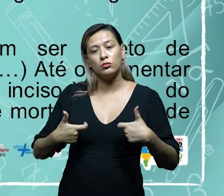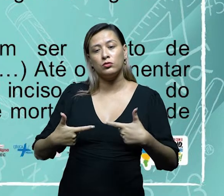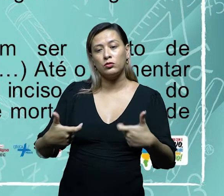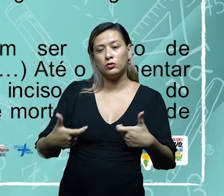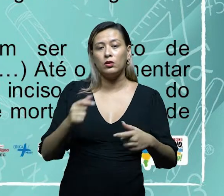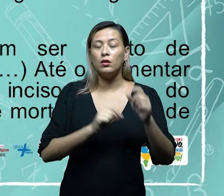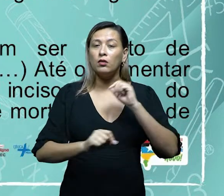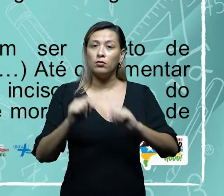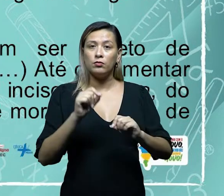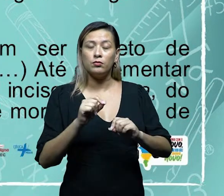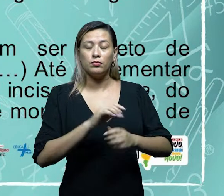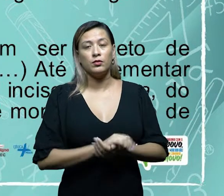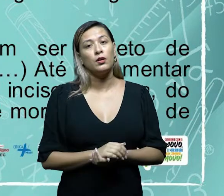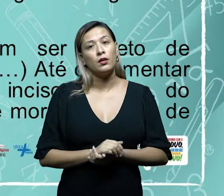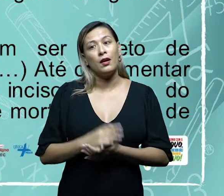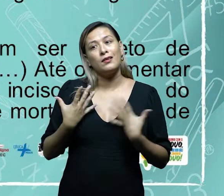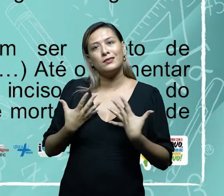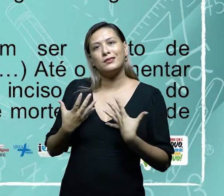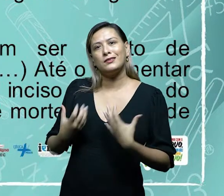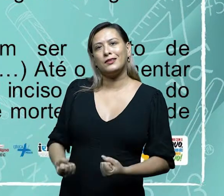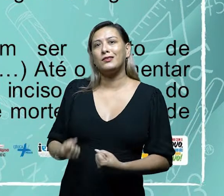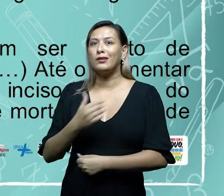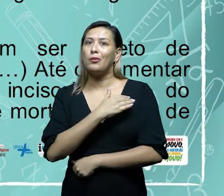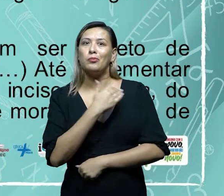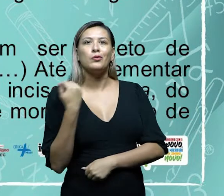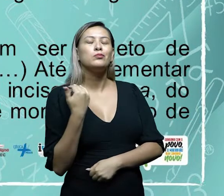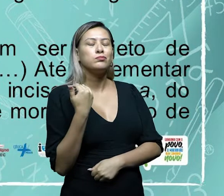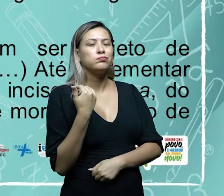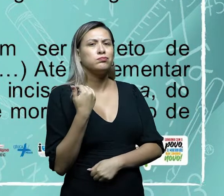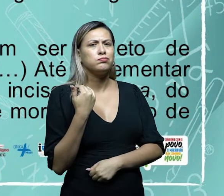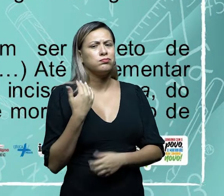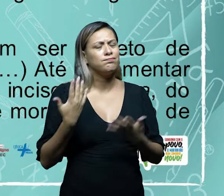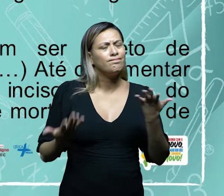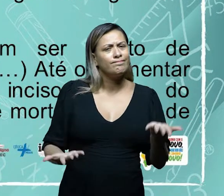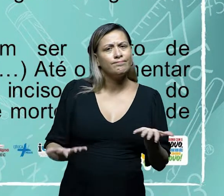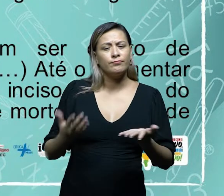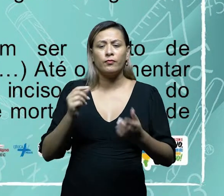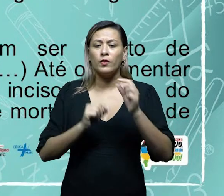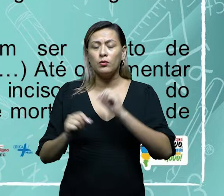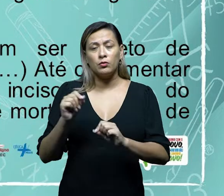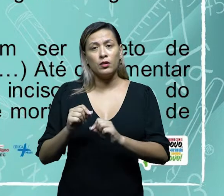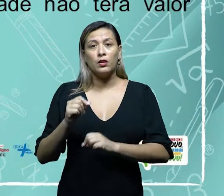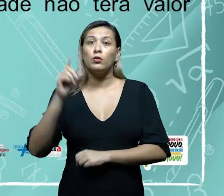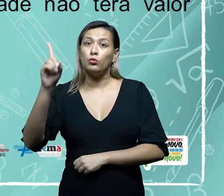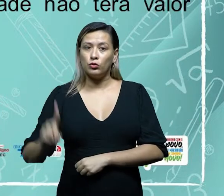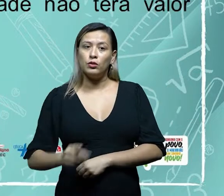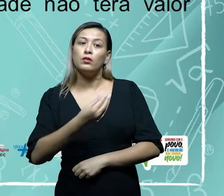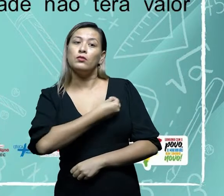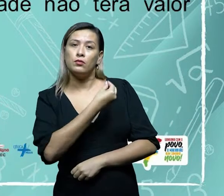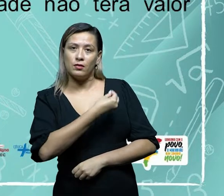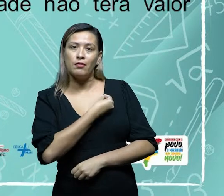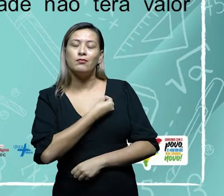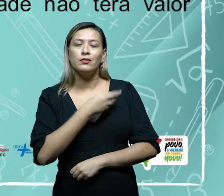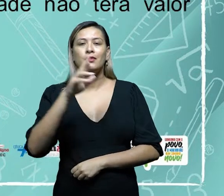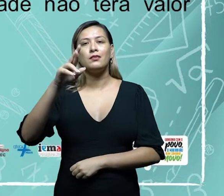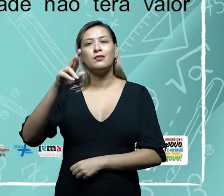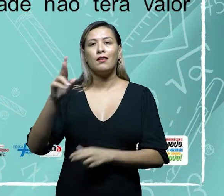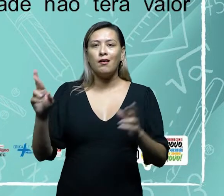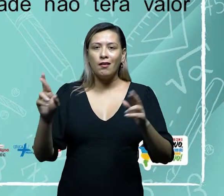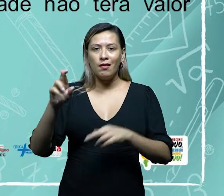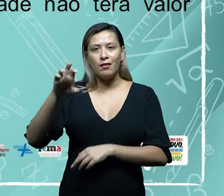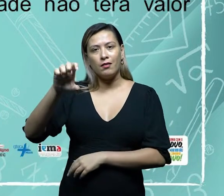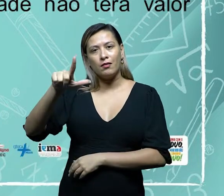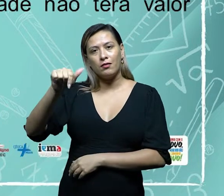a pena de morte. Então, aquele direito à vida, ele foi, de fato, relativizado, tá bom? Então,